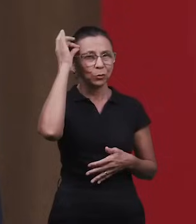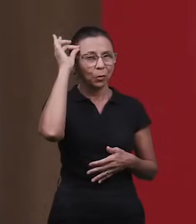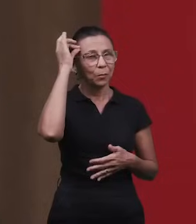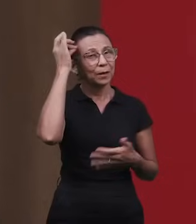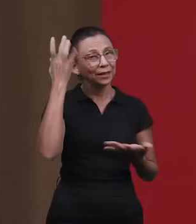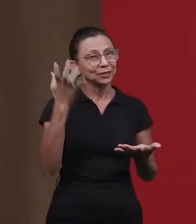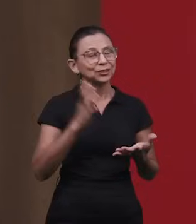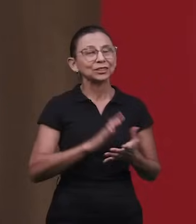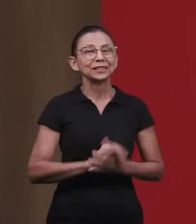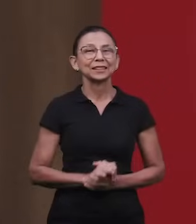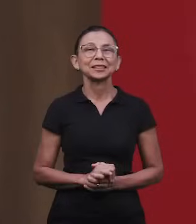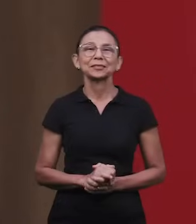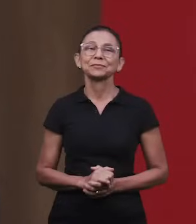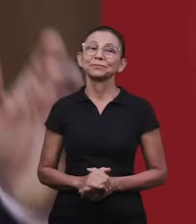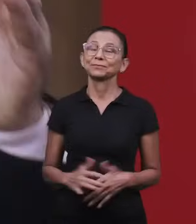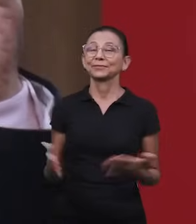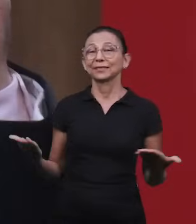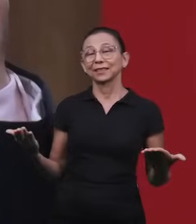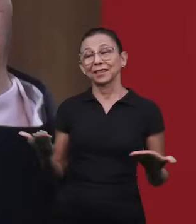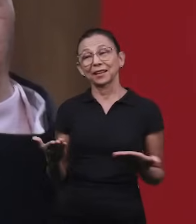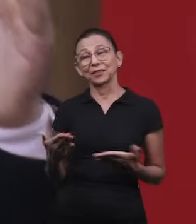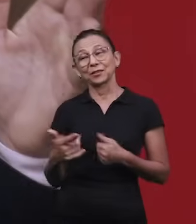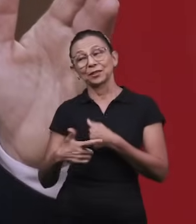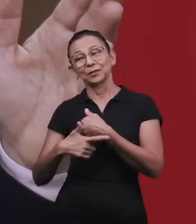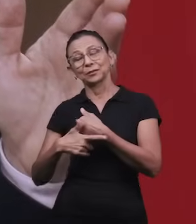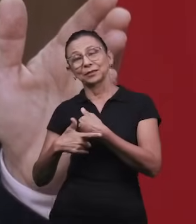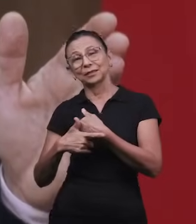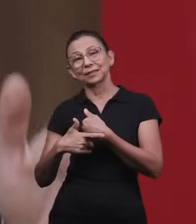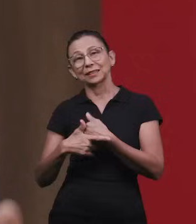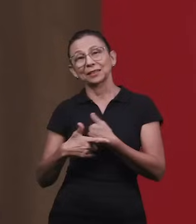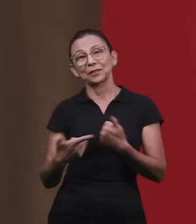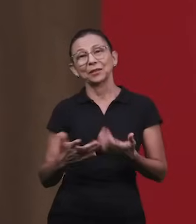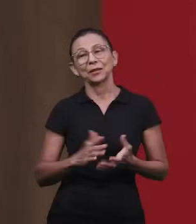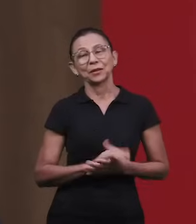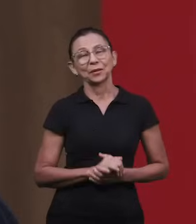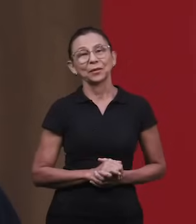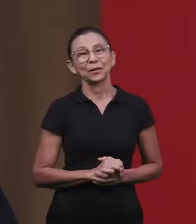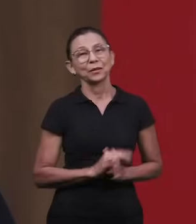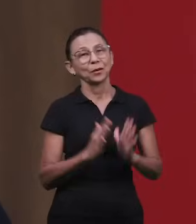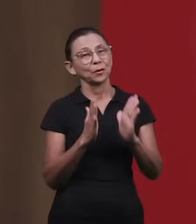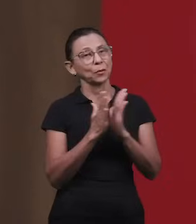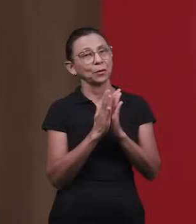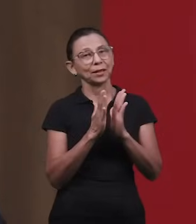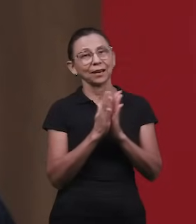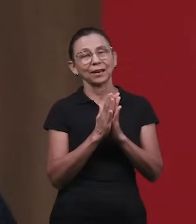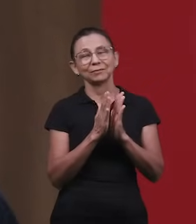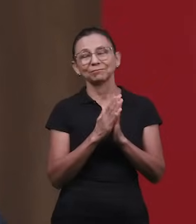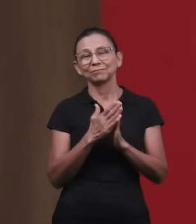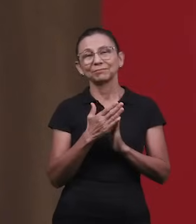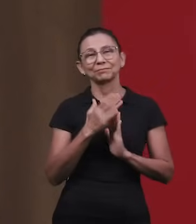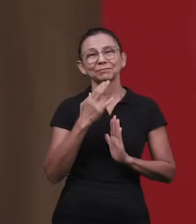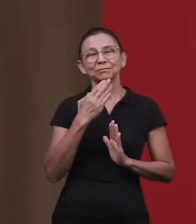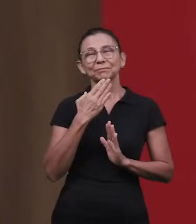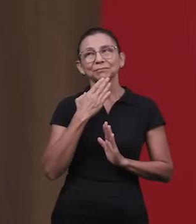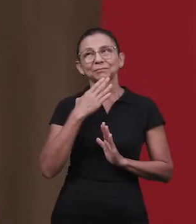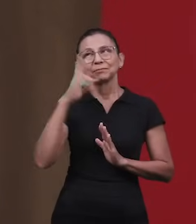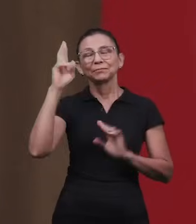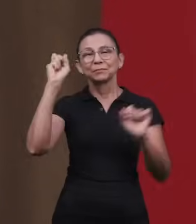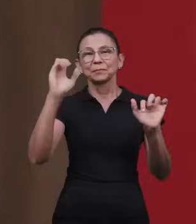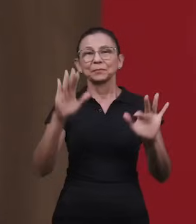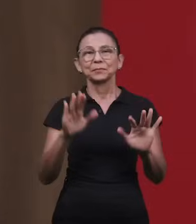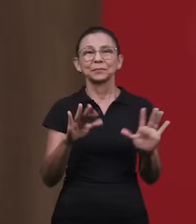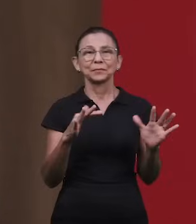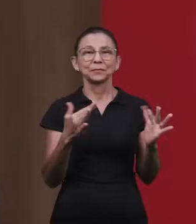ele foi criado no Evangelho, agora, meu amigo, sua função, o Abner, é orar, pedir uma bênção para os seus